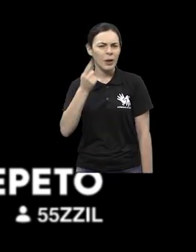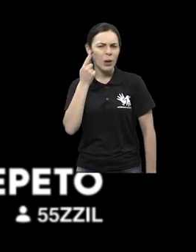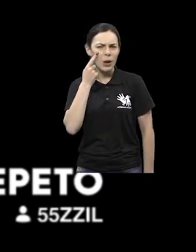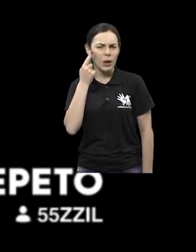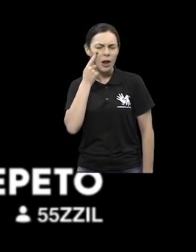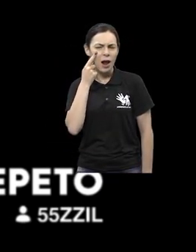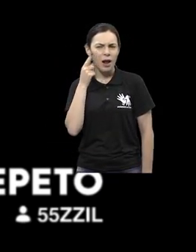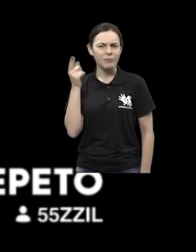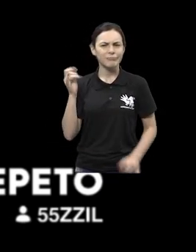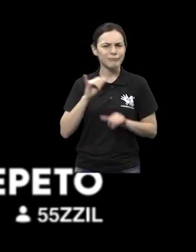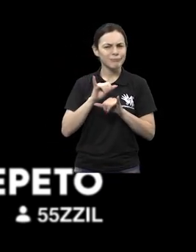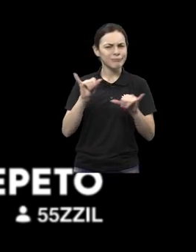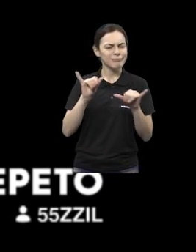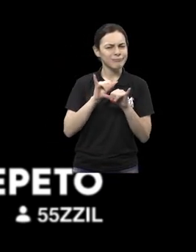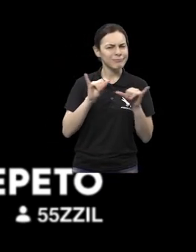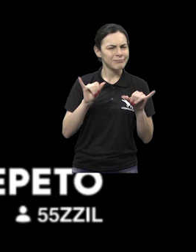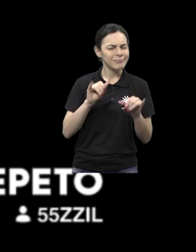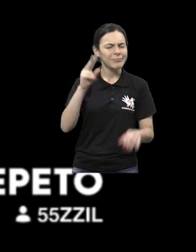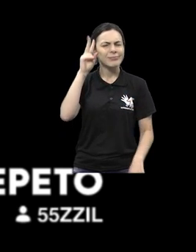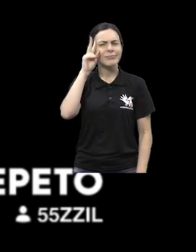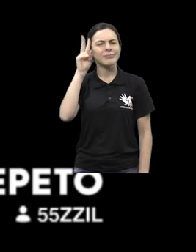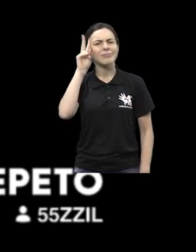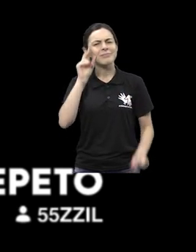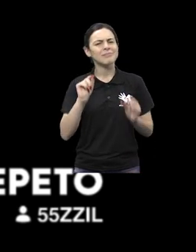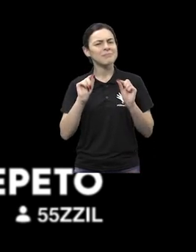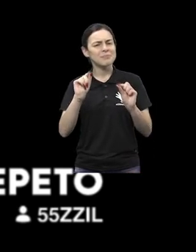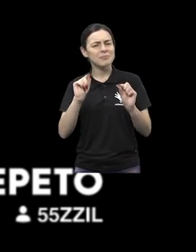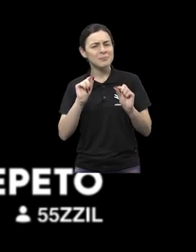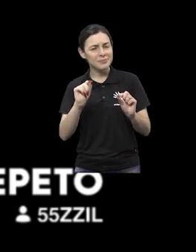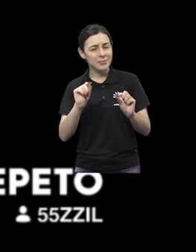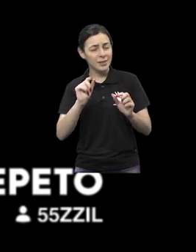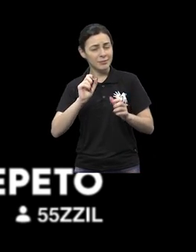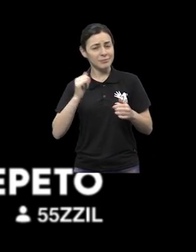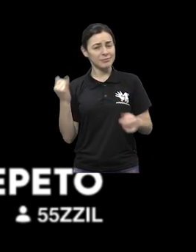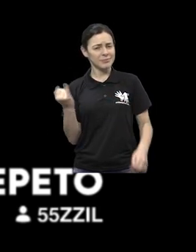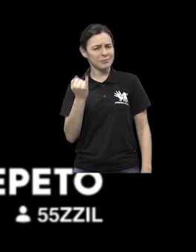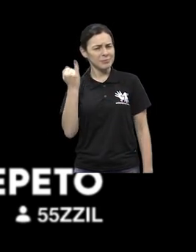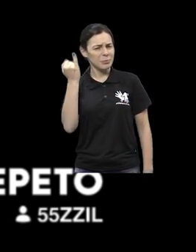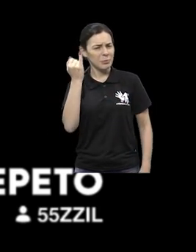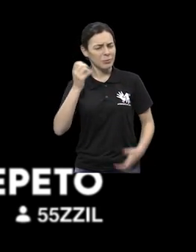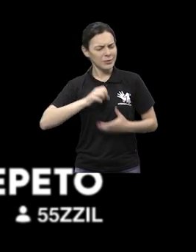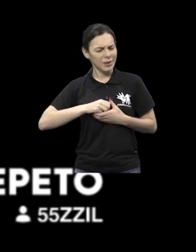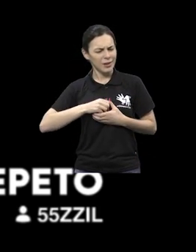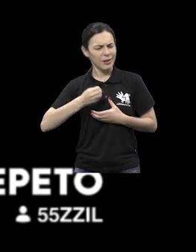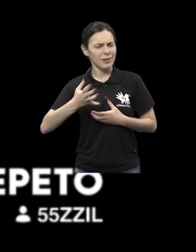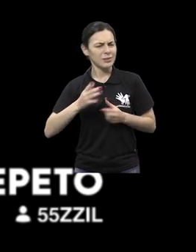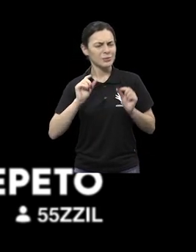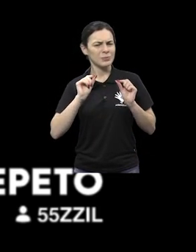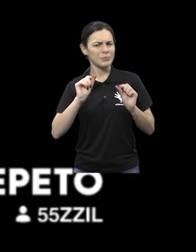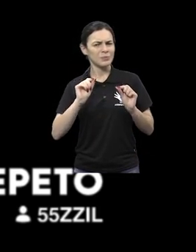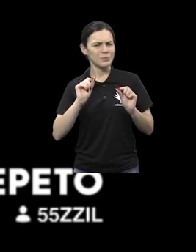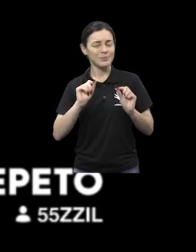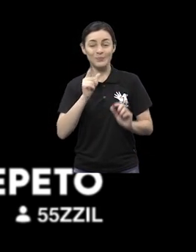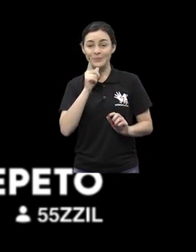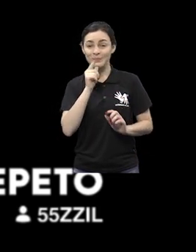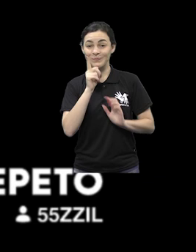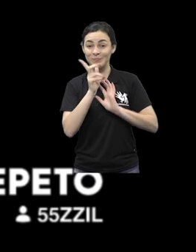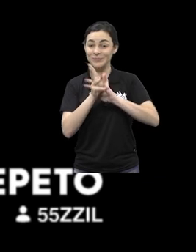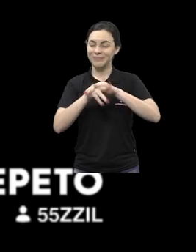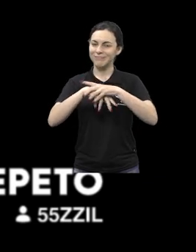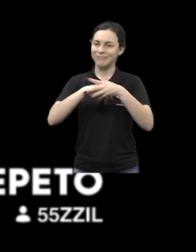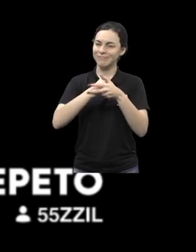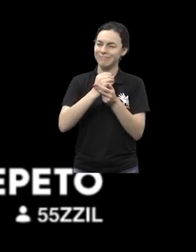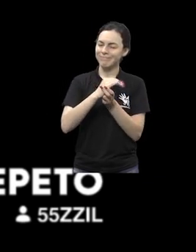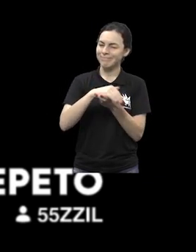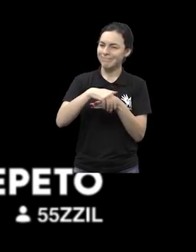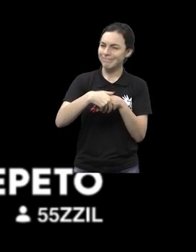Olha o recado do Léo. Lembrando da atitude que nós temos que ter nesse tempo de lavar bem